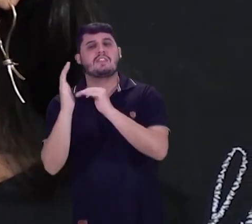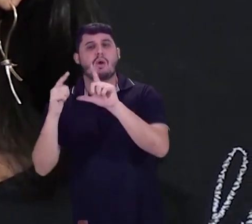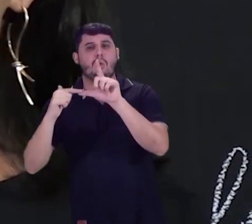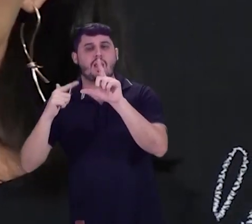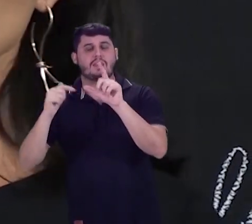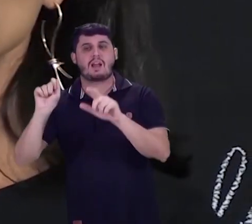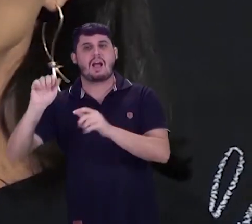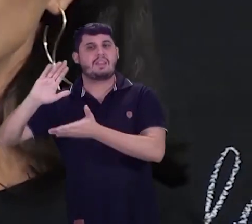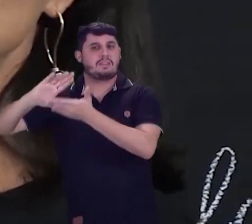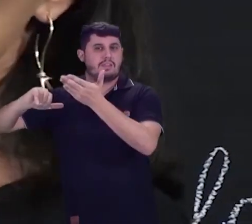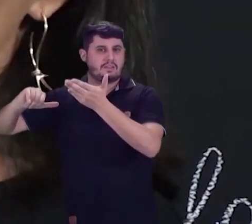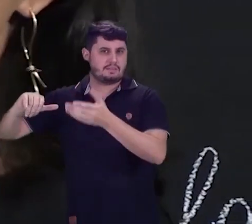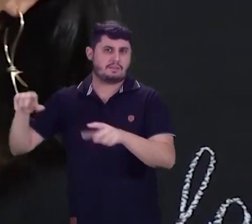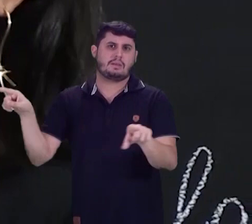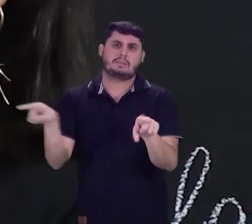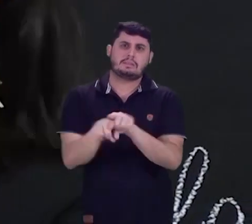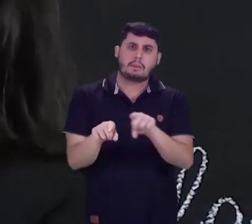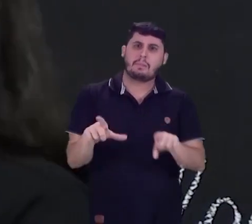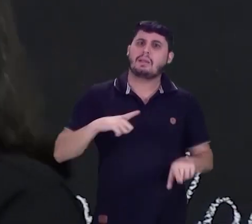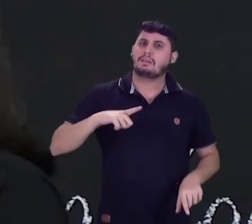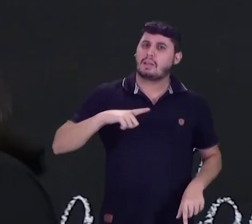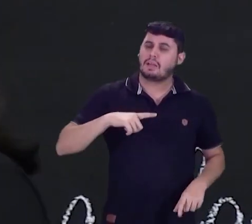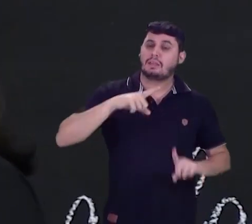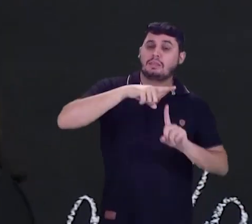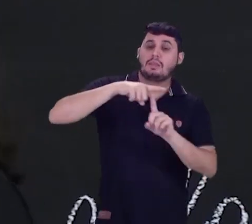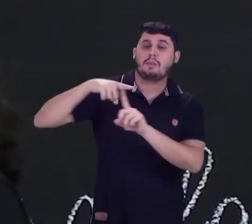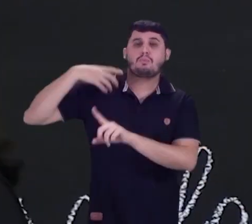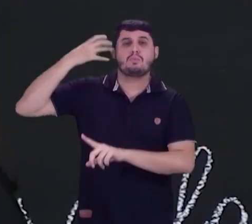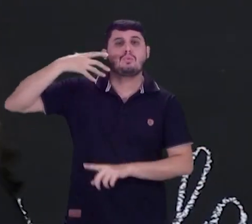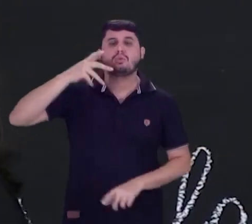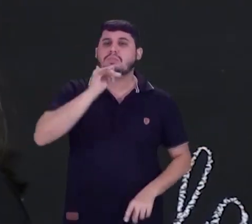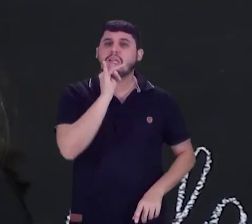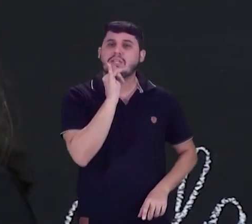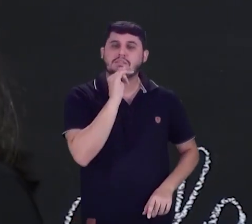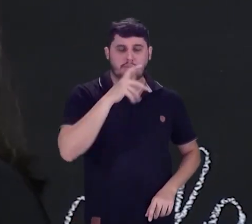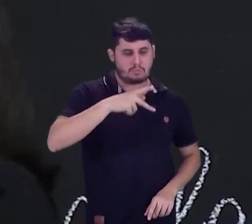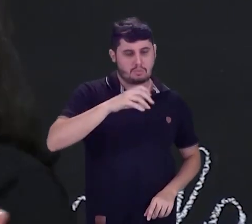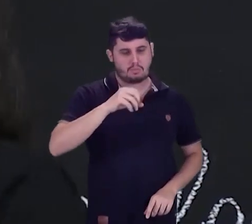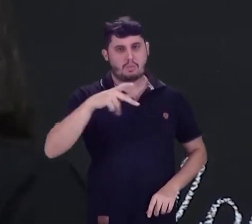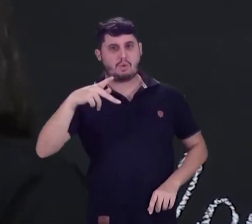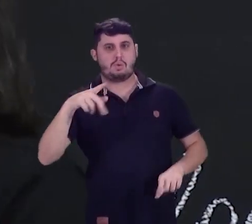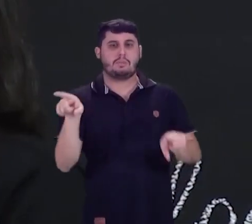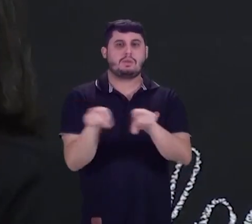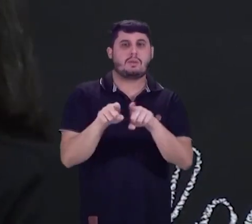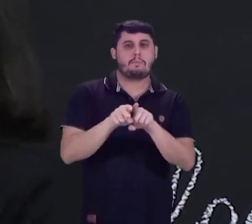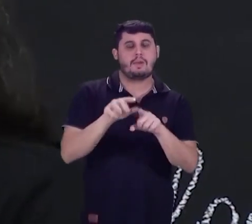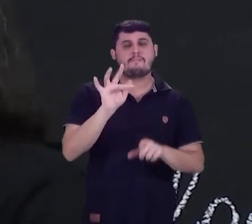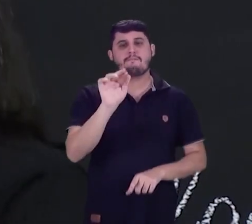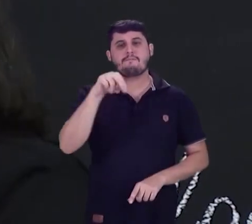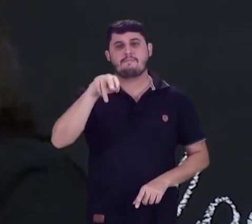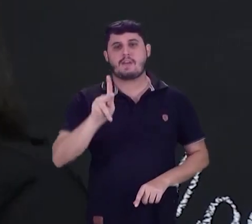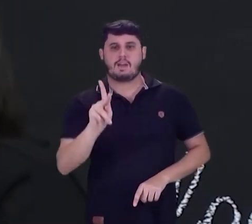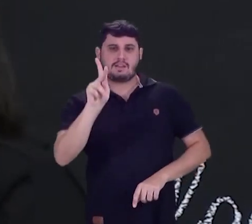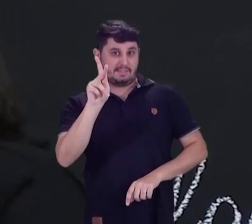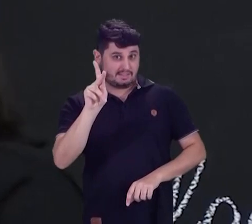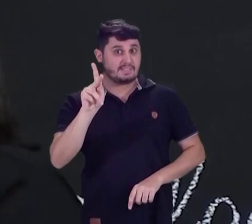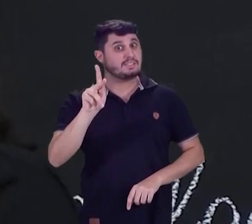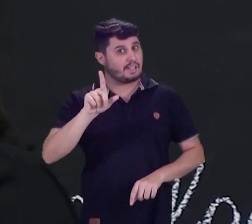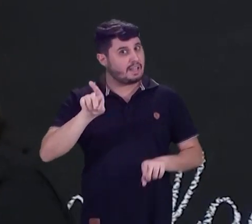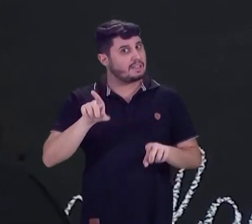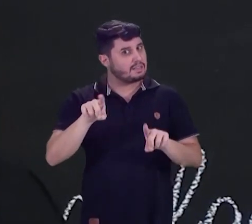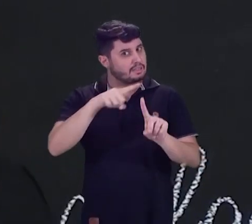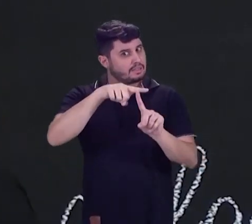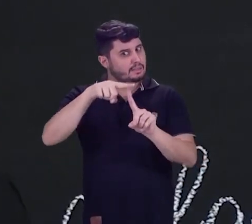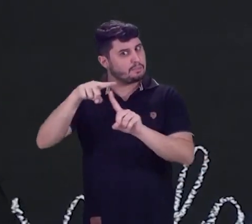gente escuta. A gente escuta pop, funk, rock and roll. E em português, quando a gente fala, a gente adapta a